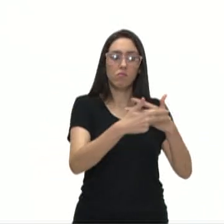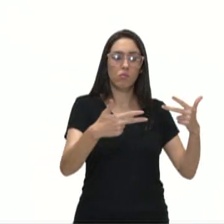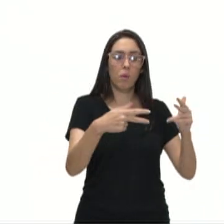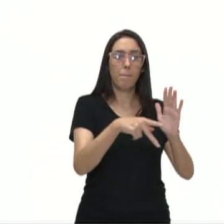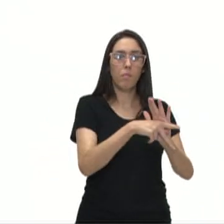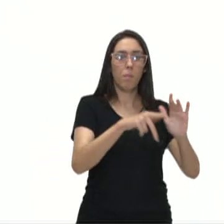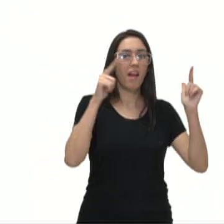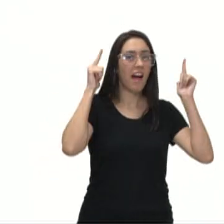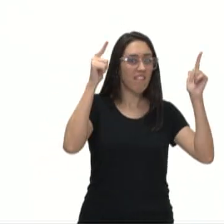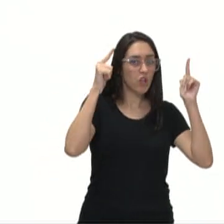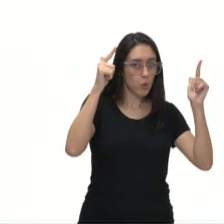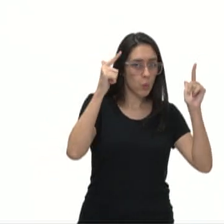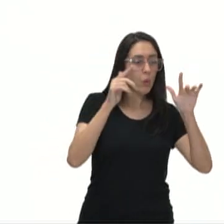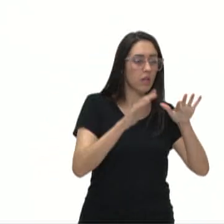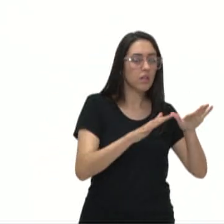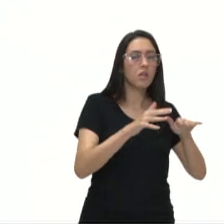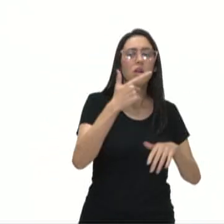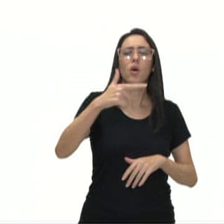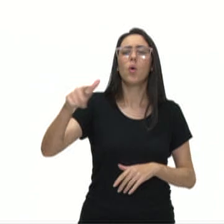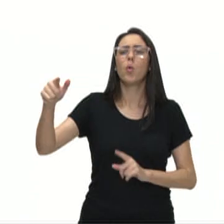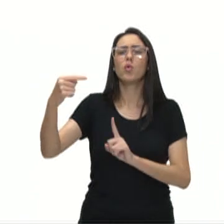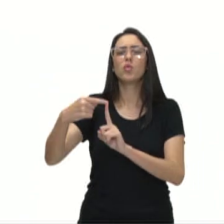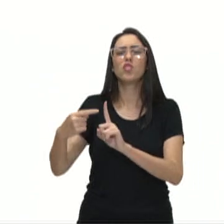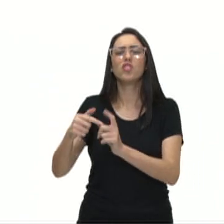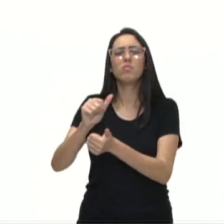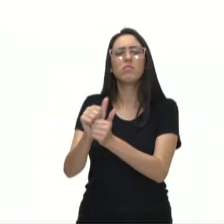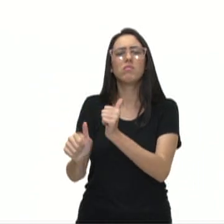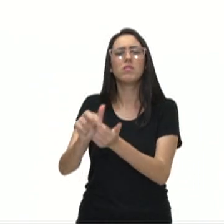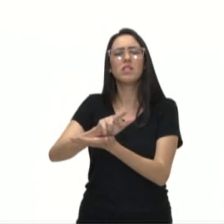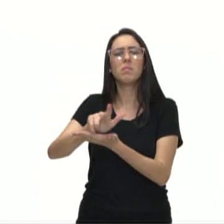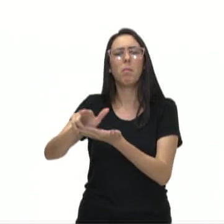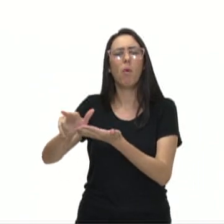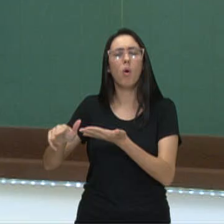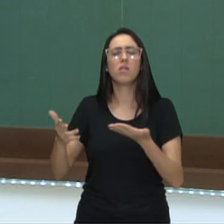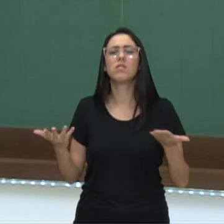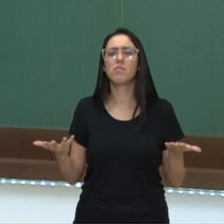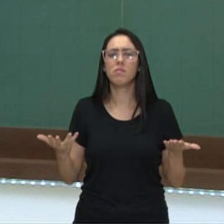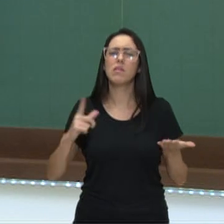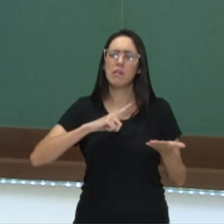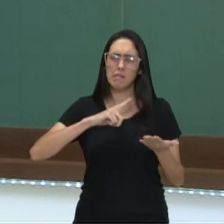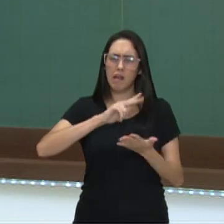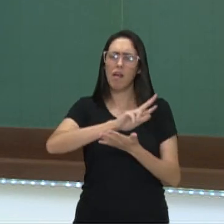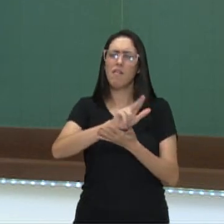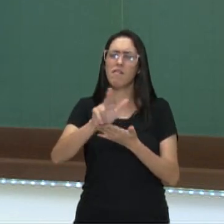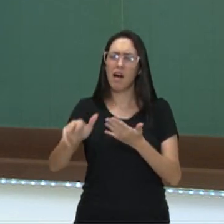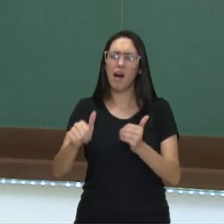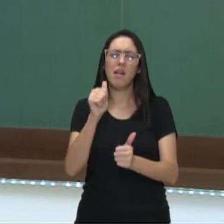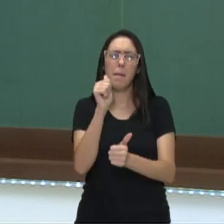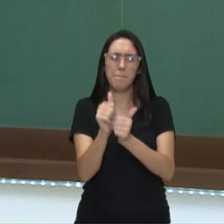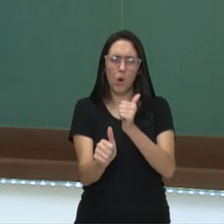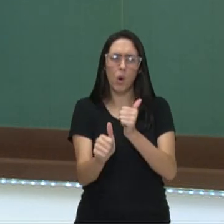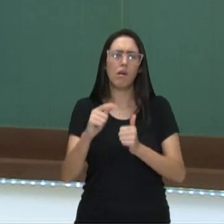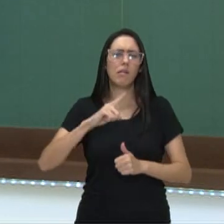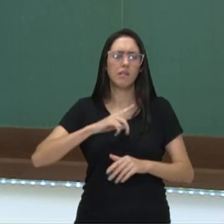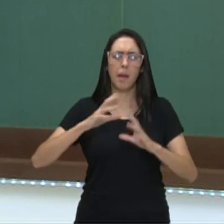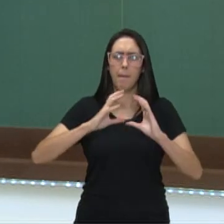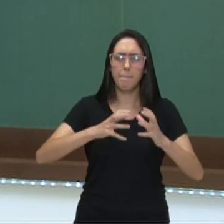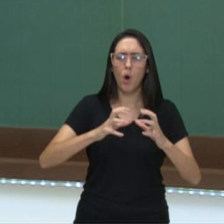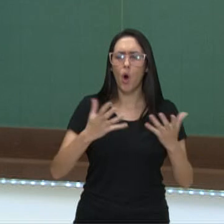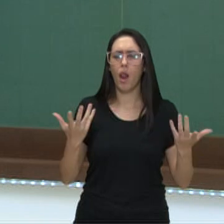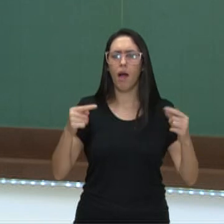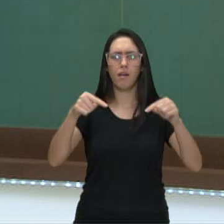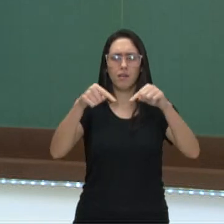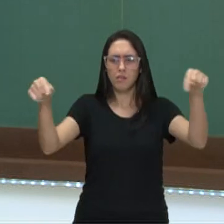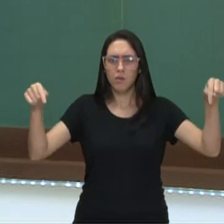aventura dos demais tipos de esporte que você conhece? Nós conhecemos vários esportes aí, né? Com bola, com